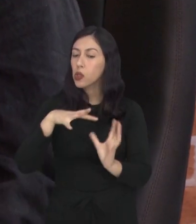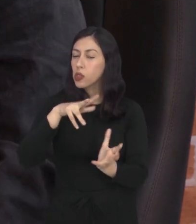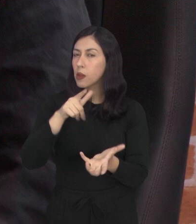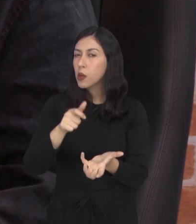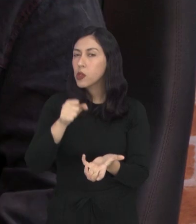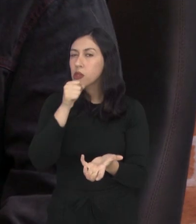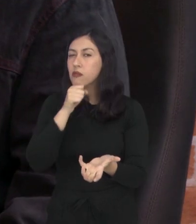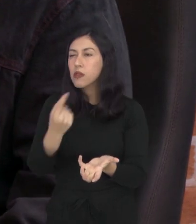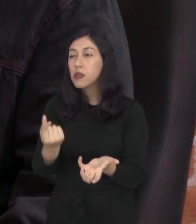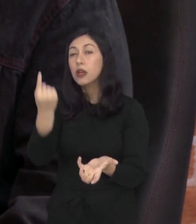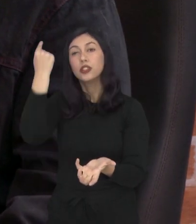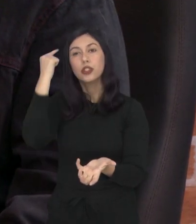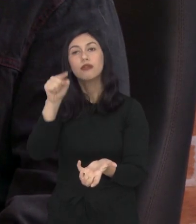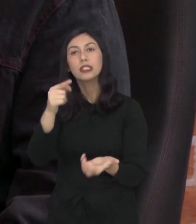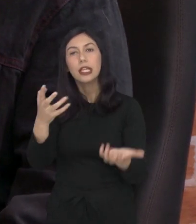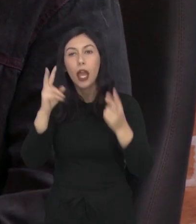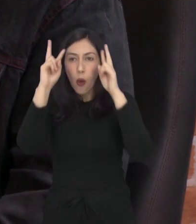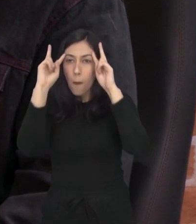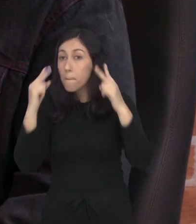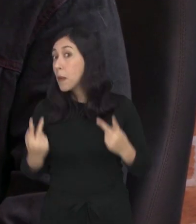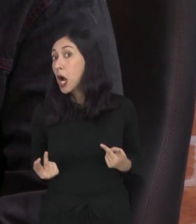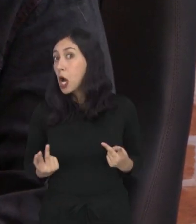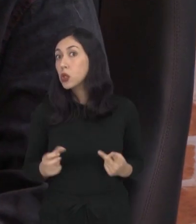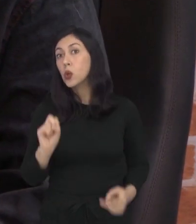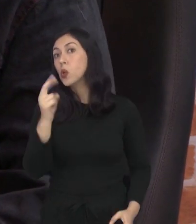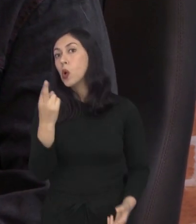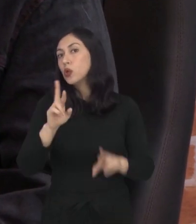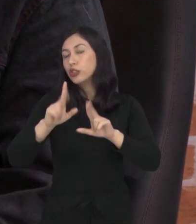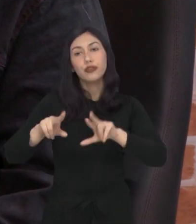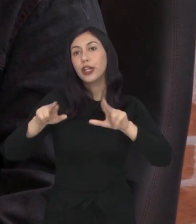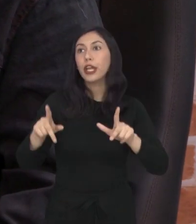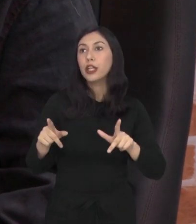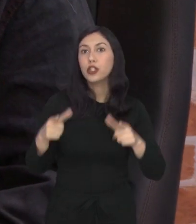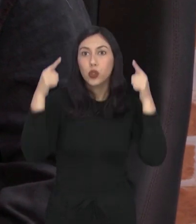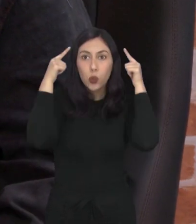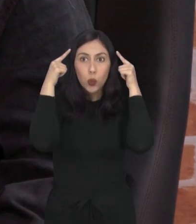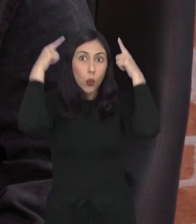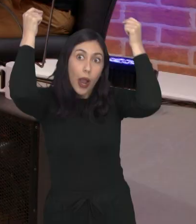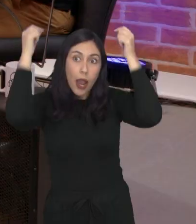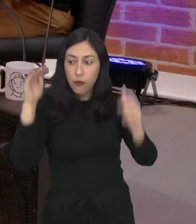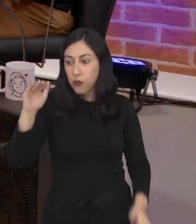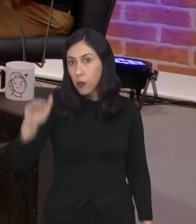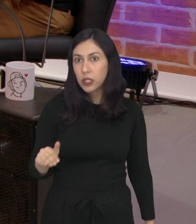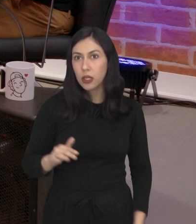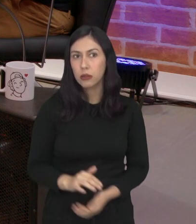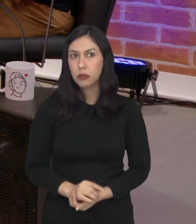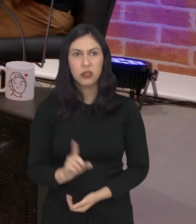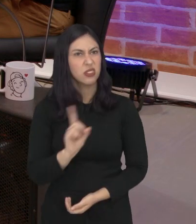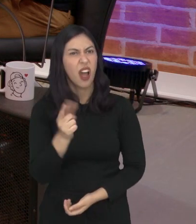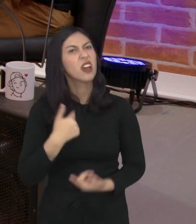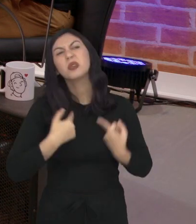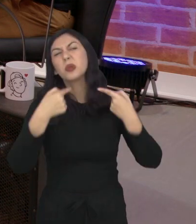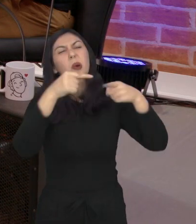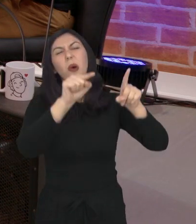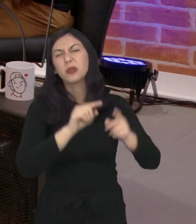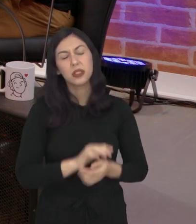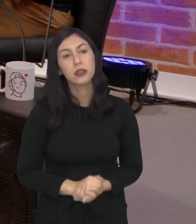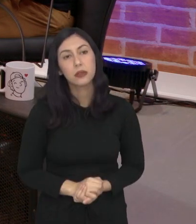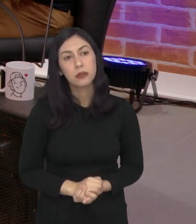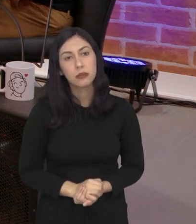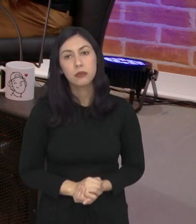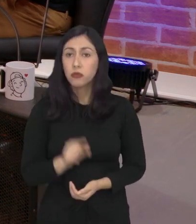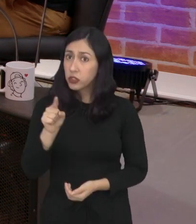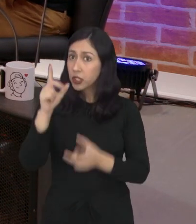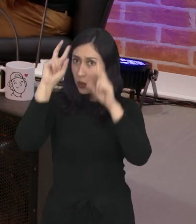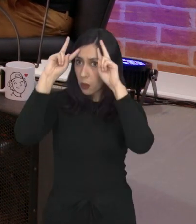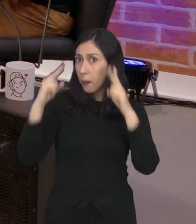querer criar um personagem que é humano mesmo? Ou você ia querer ser outra raça? Tipo um elfo, um anão? Não, sou contra isso. Você seria humano?